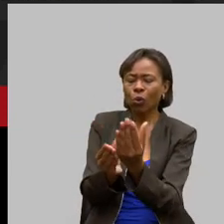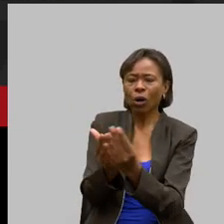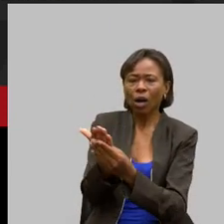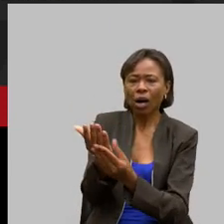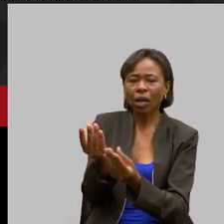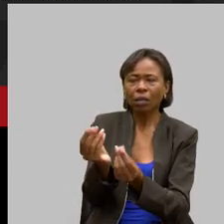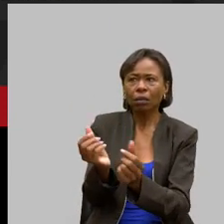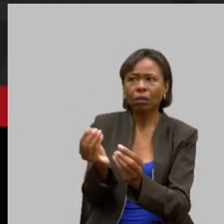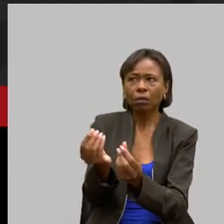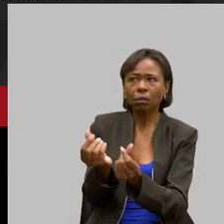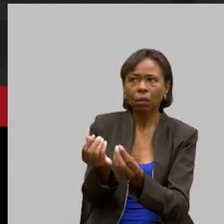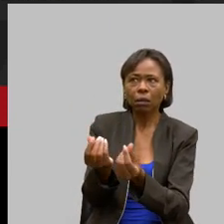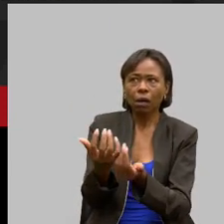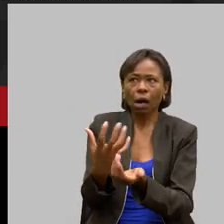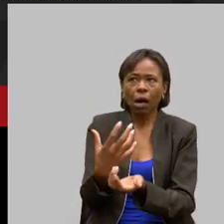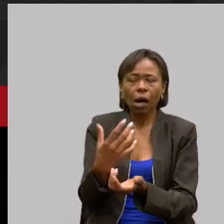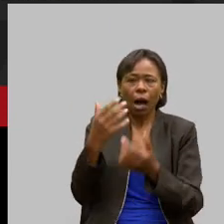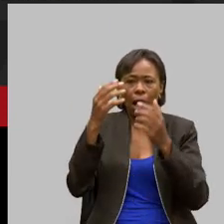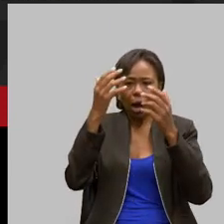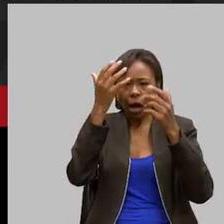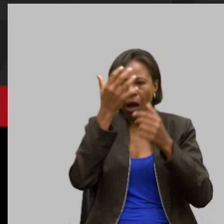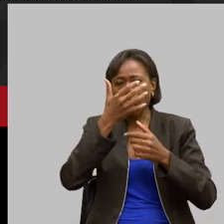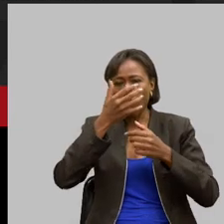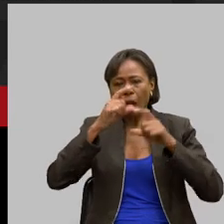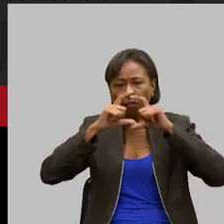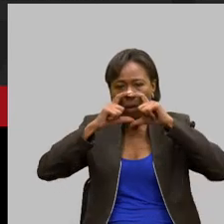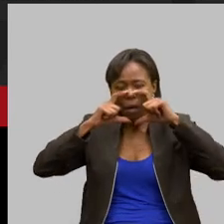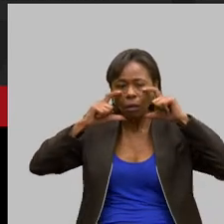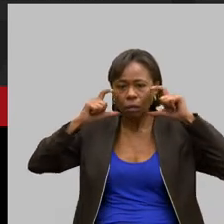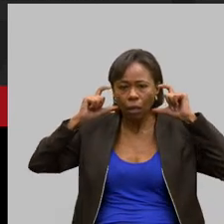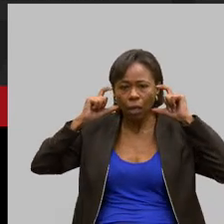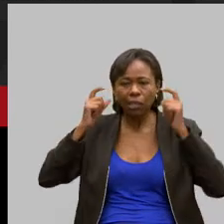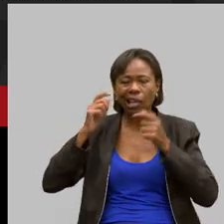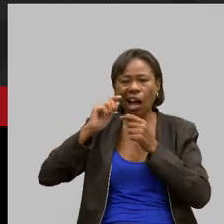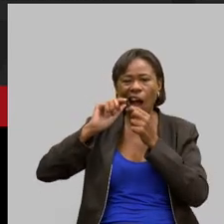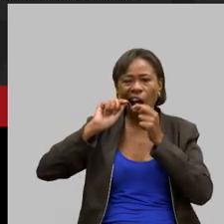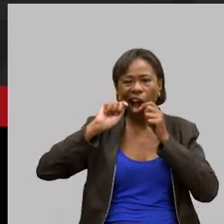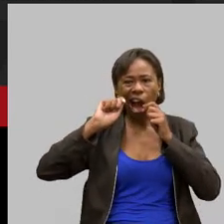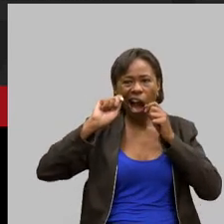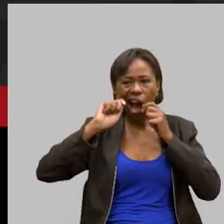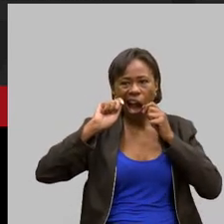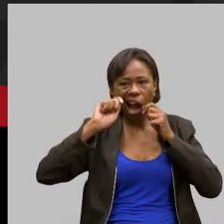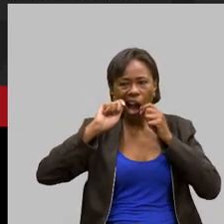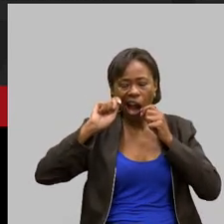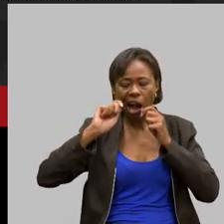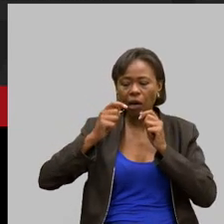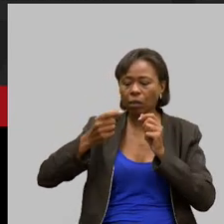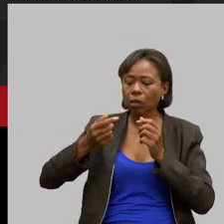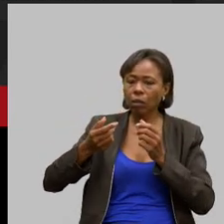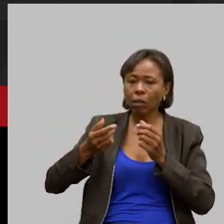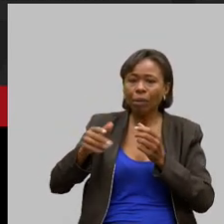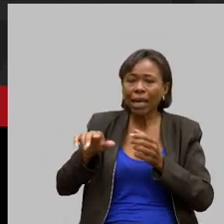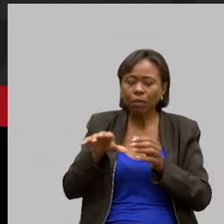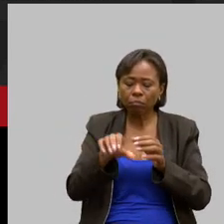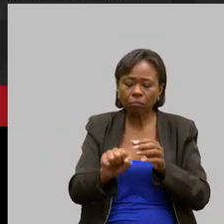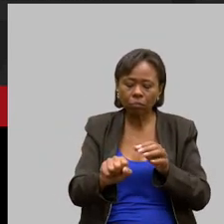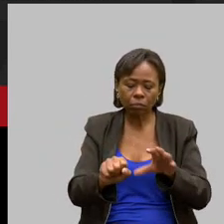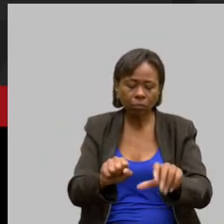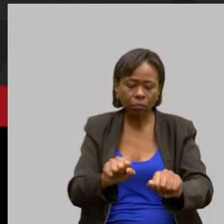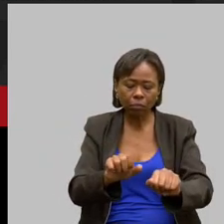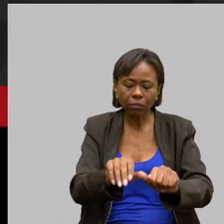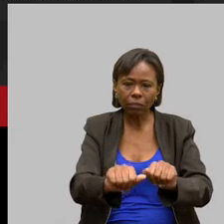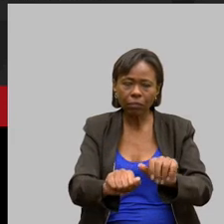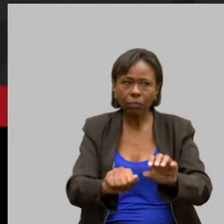eh o fio dental o a escova para ele ir sentindo a textura Então a gente vai mostrando